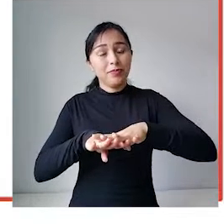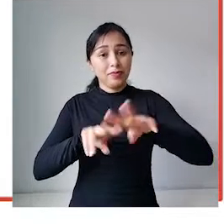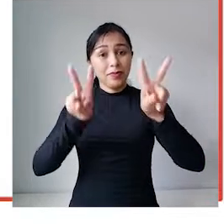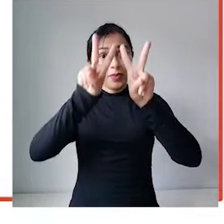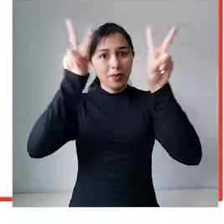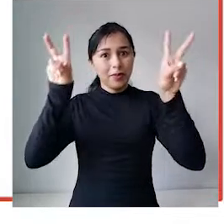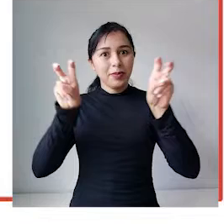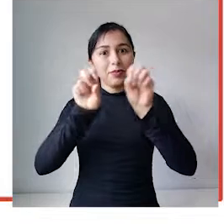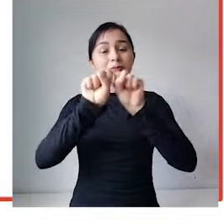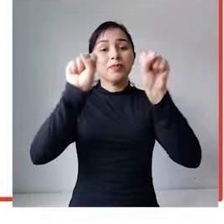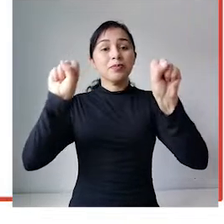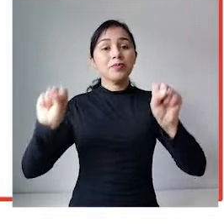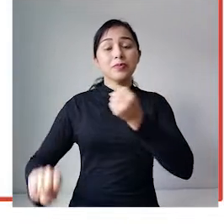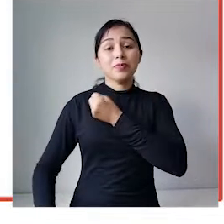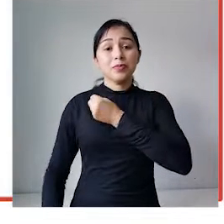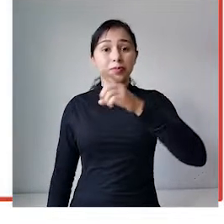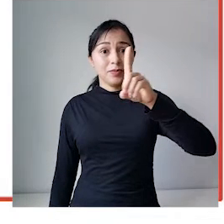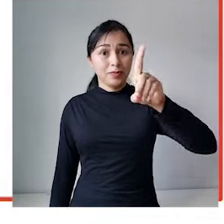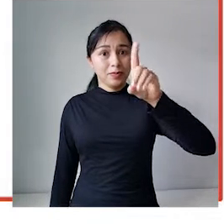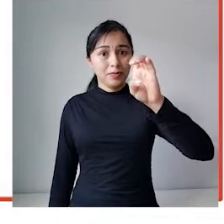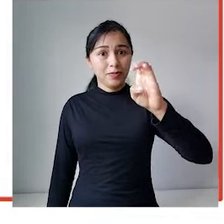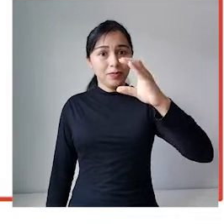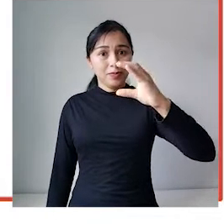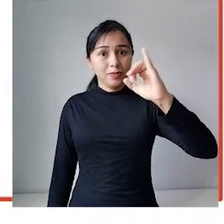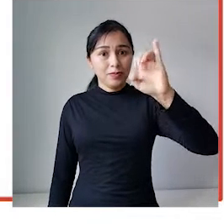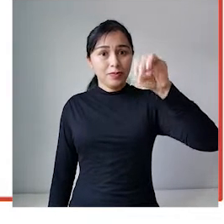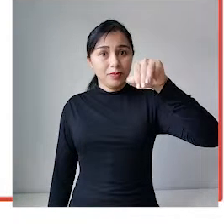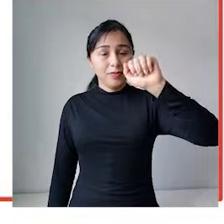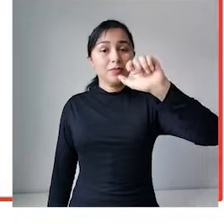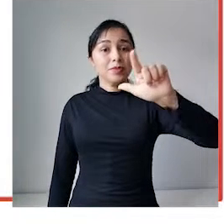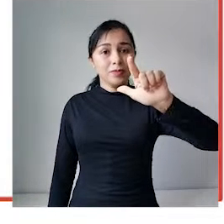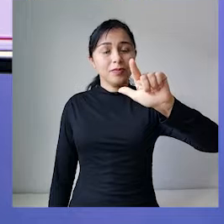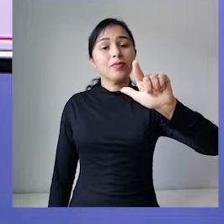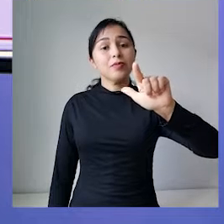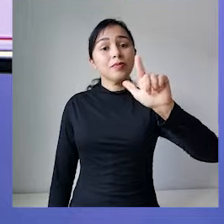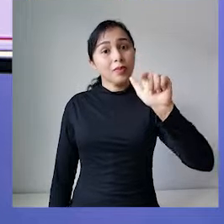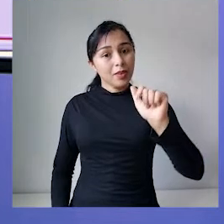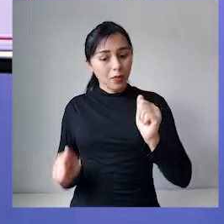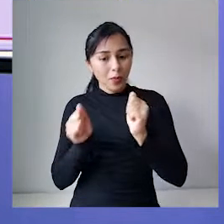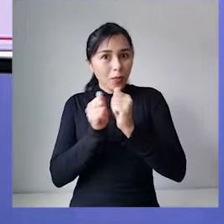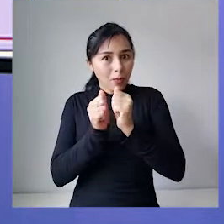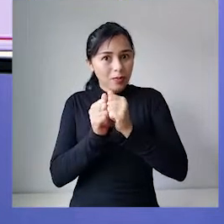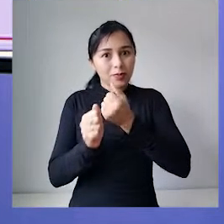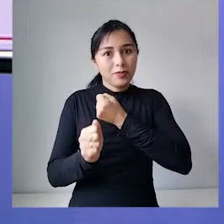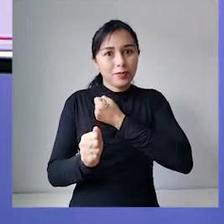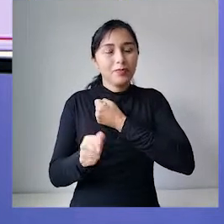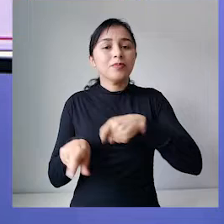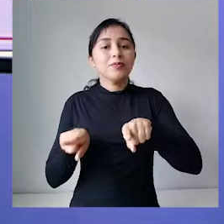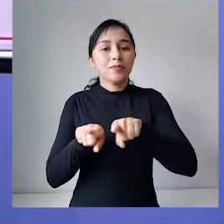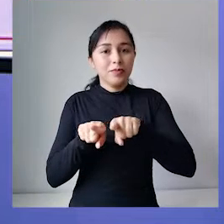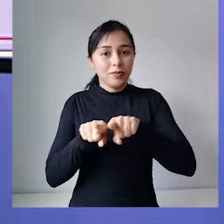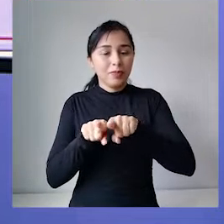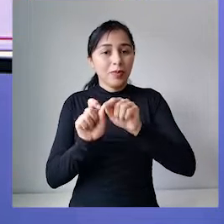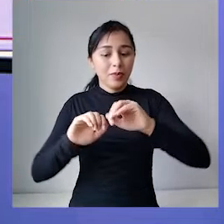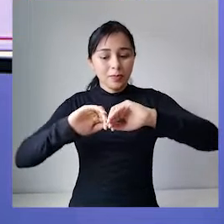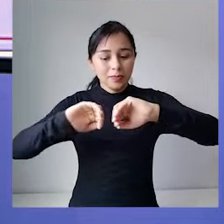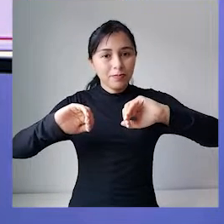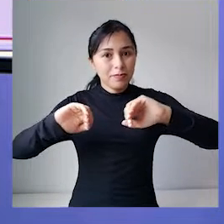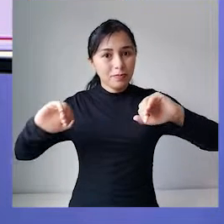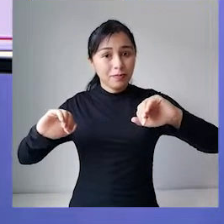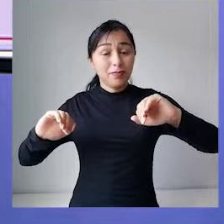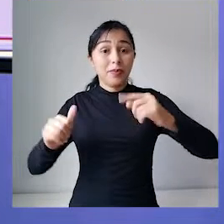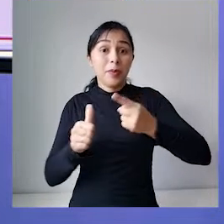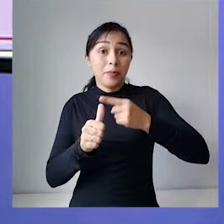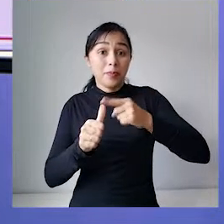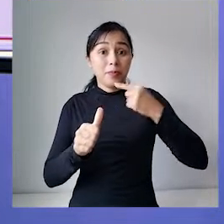decimal, decomposição e composição. Nós precisamos, então, relembrar algumas características do nosso sistema de